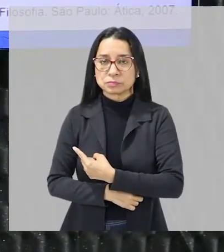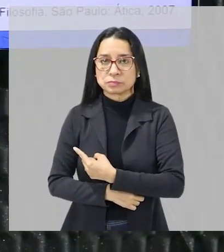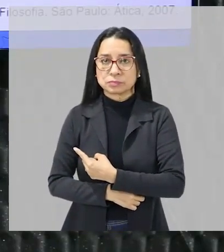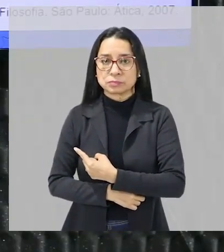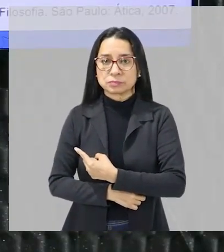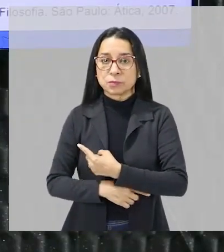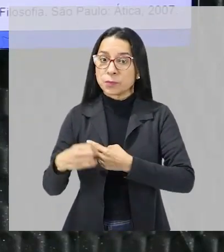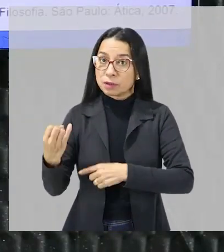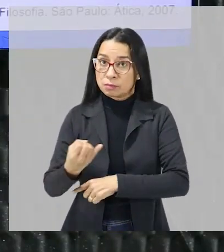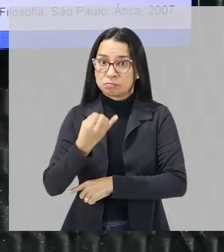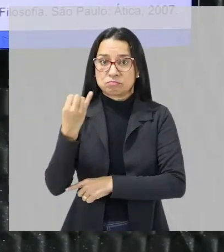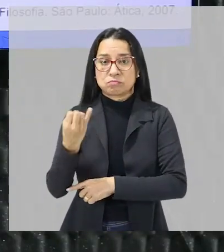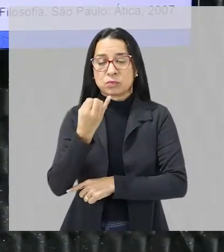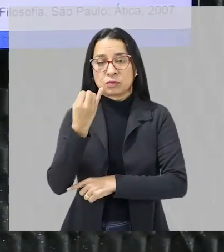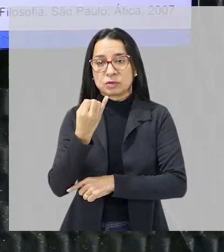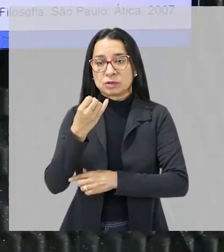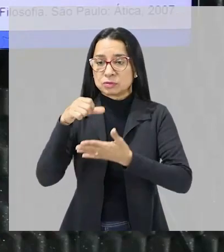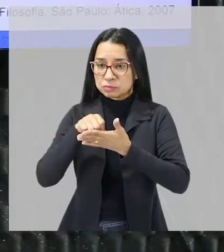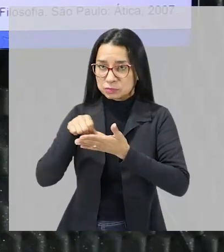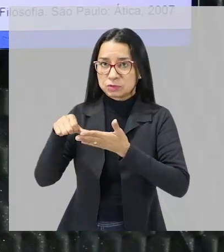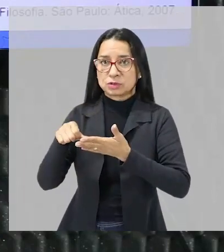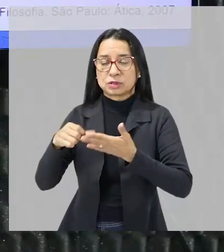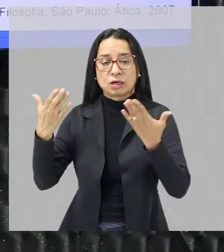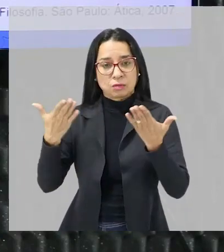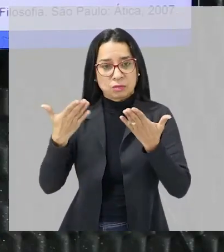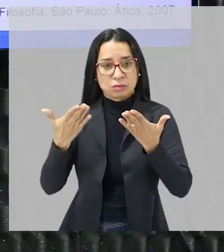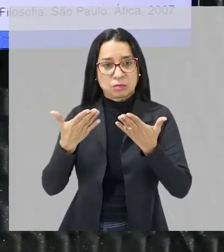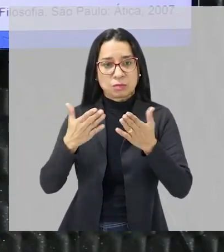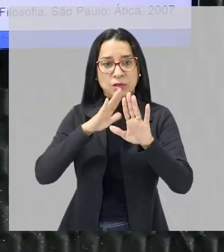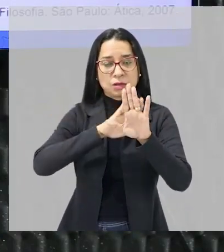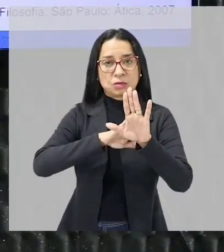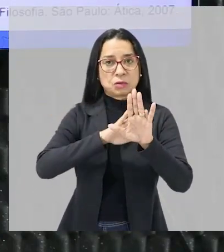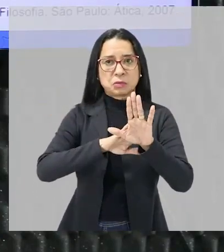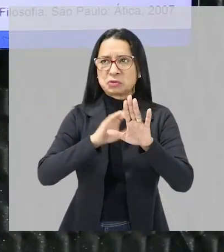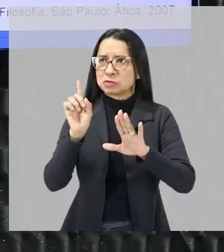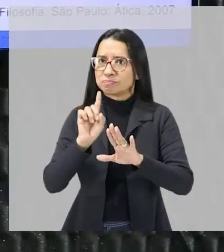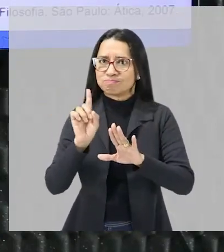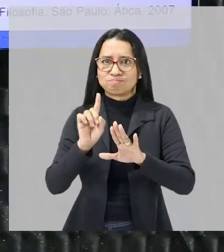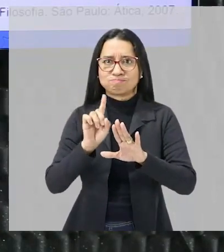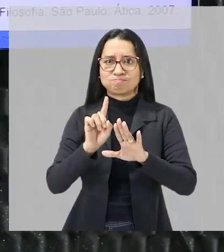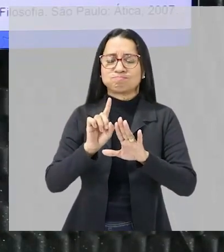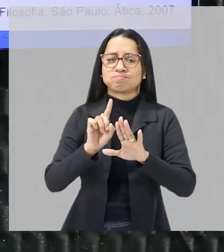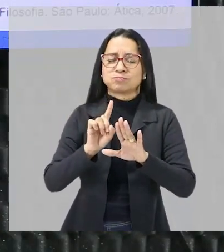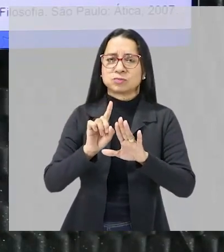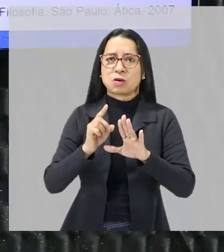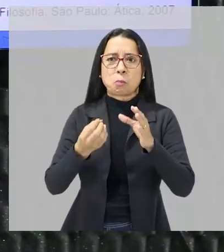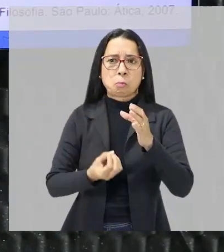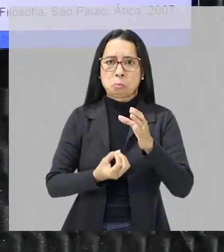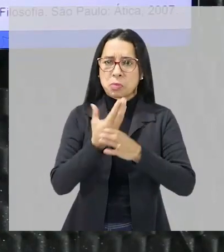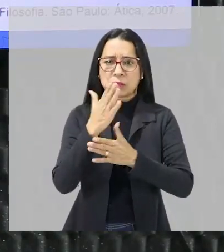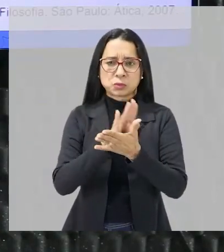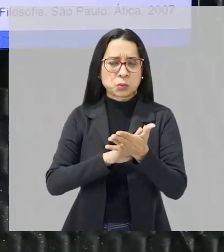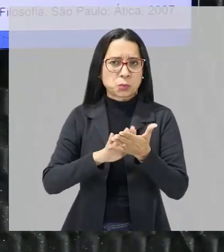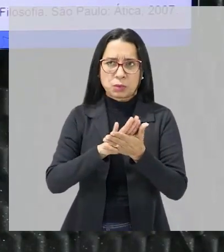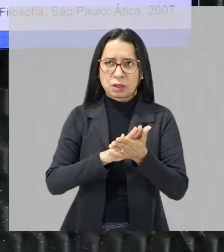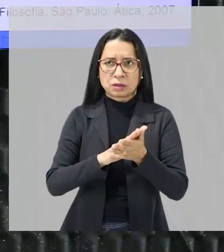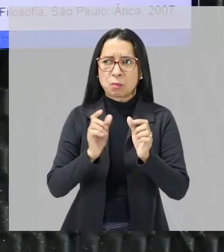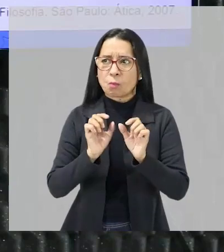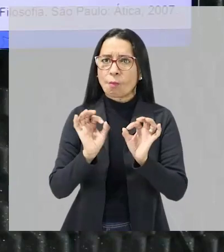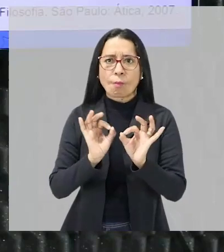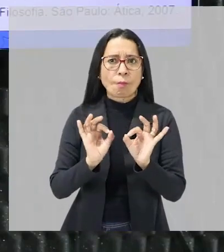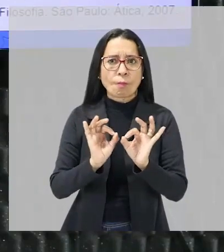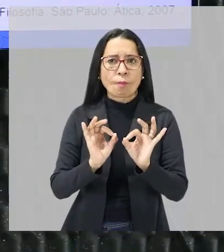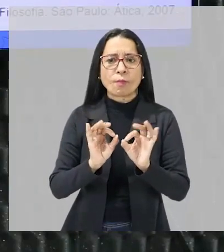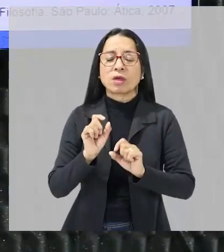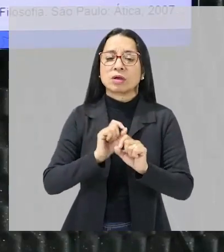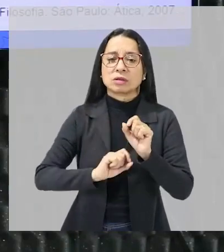Isso é importante, você destaca logo. Uma ideologia não nasce do nada. Então existe uma origem, existe um fundamento, existe